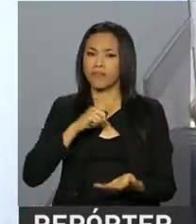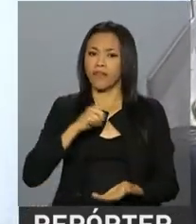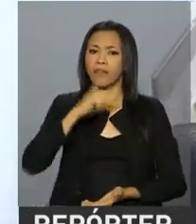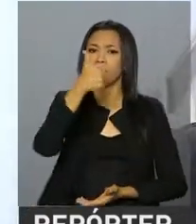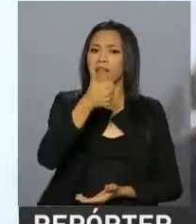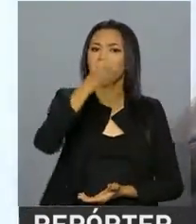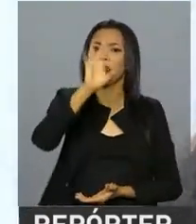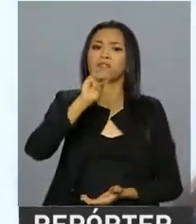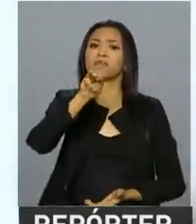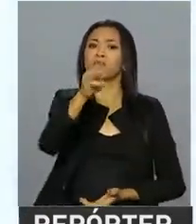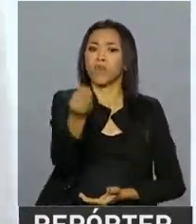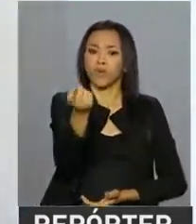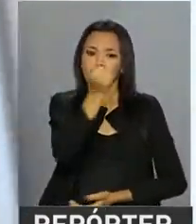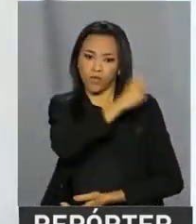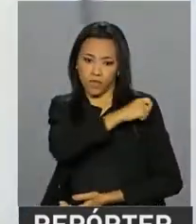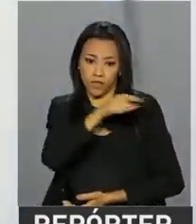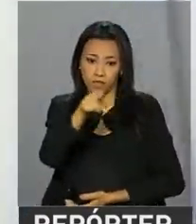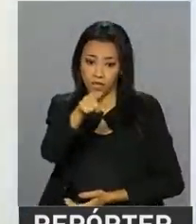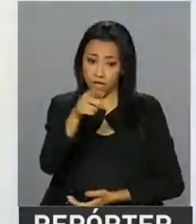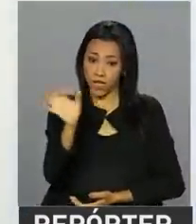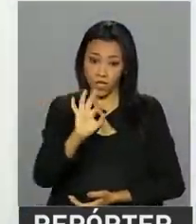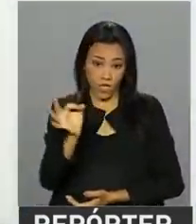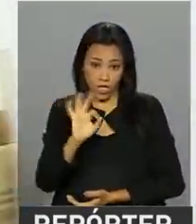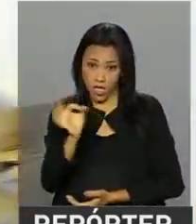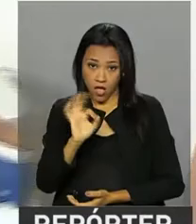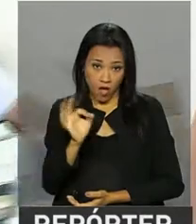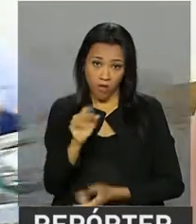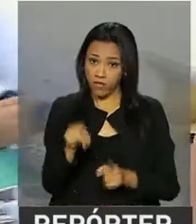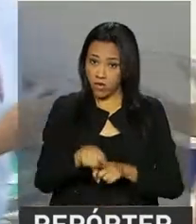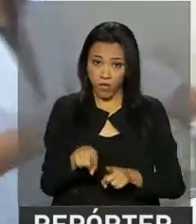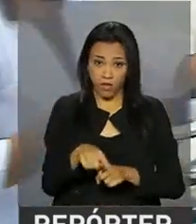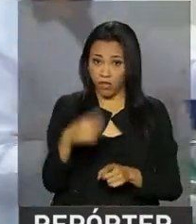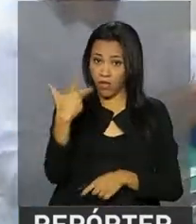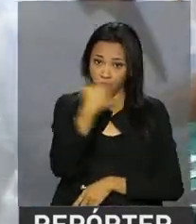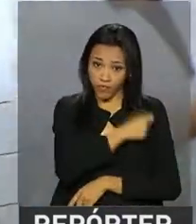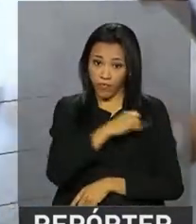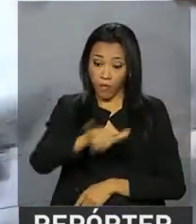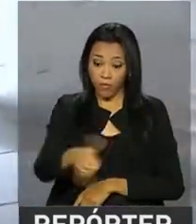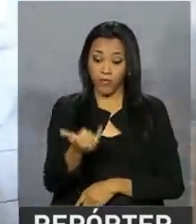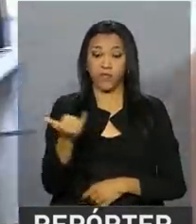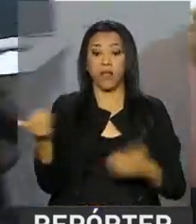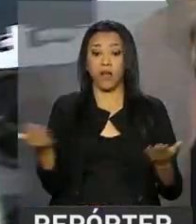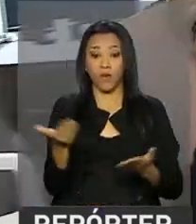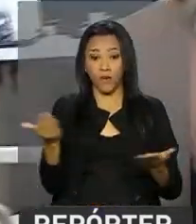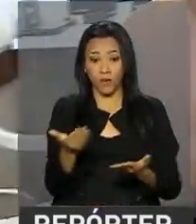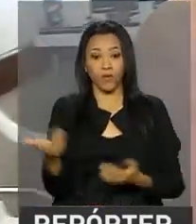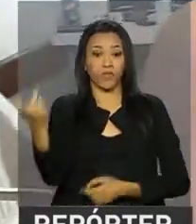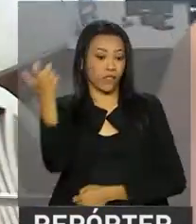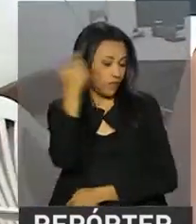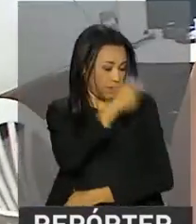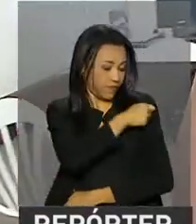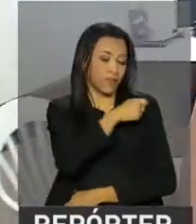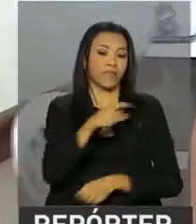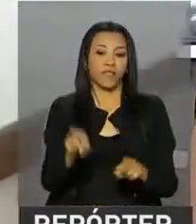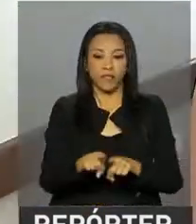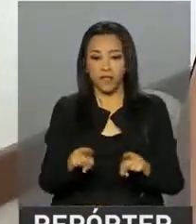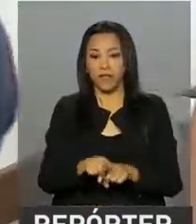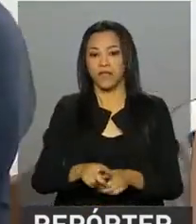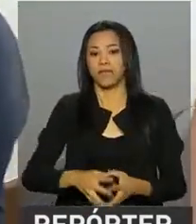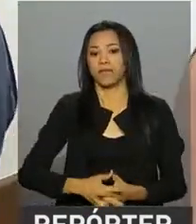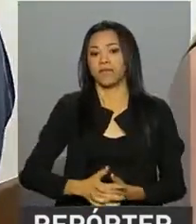doses e eu que também não fazia parte do público alvo da campanha vou aproveitar e me vacinar também